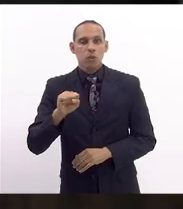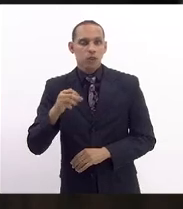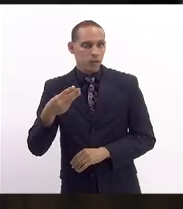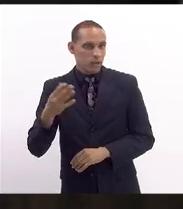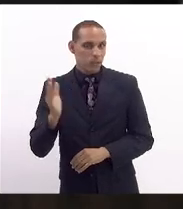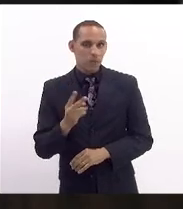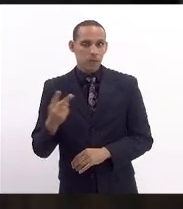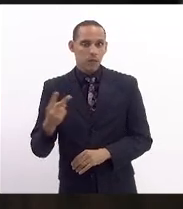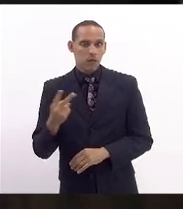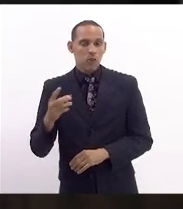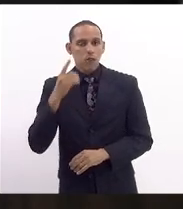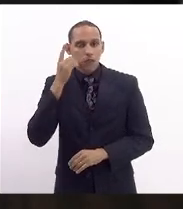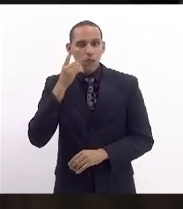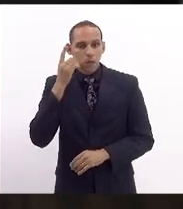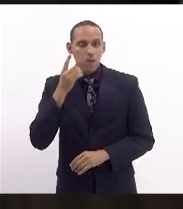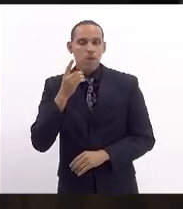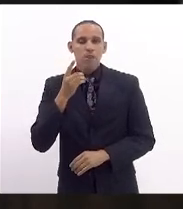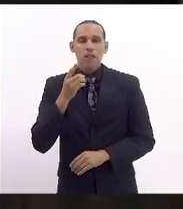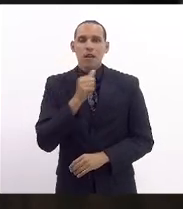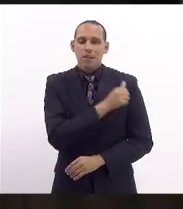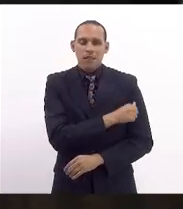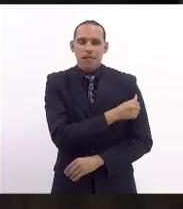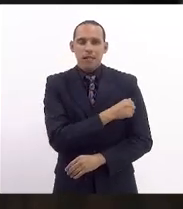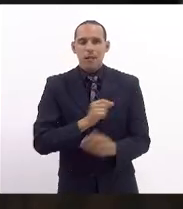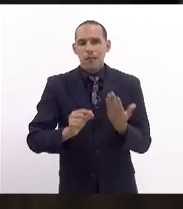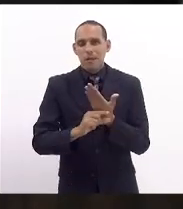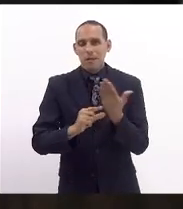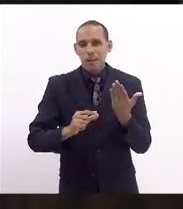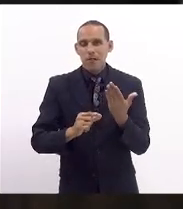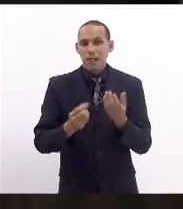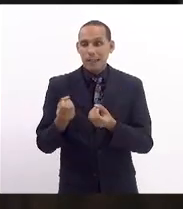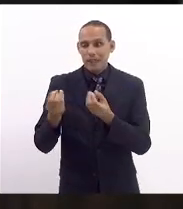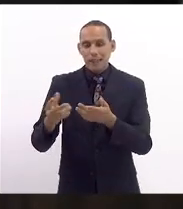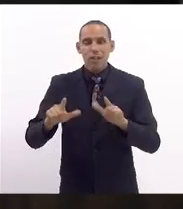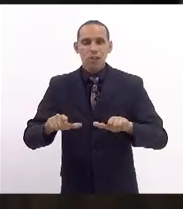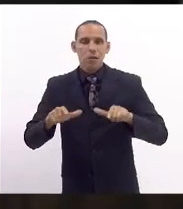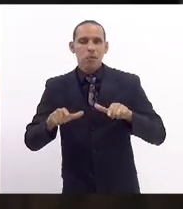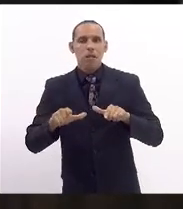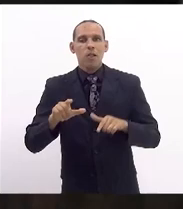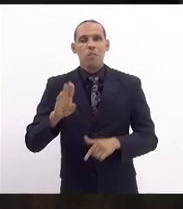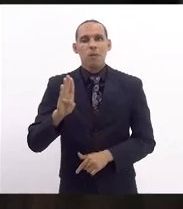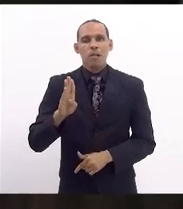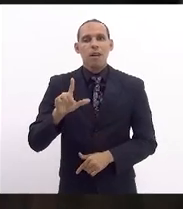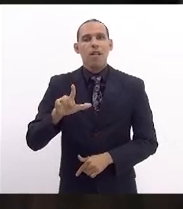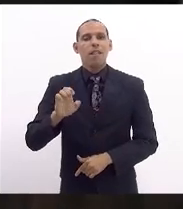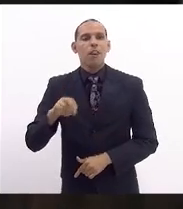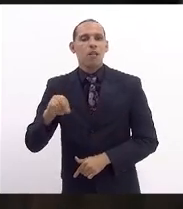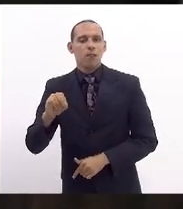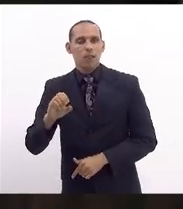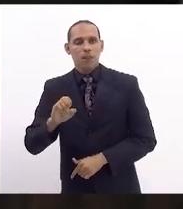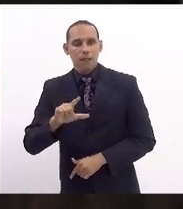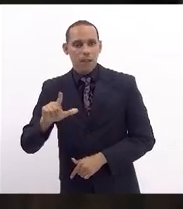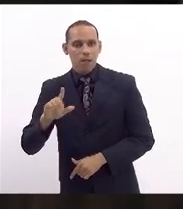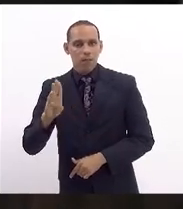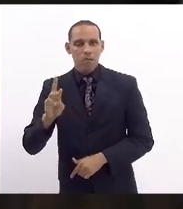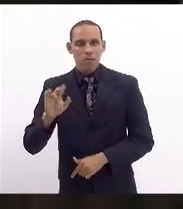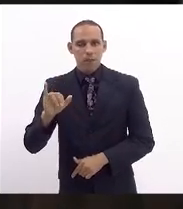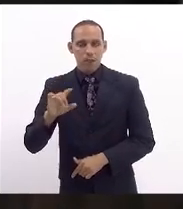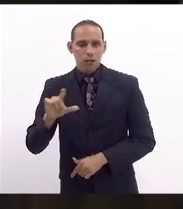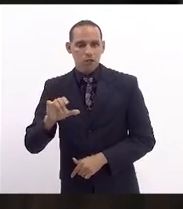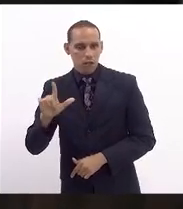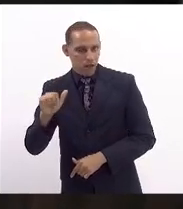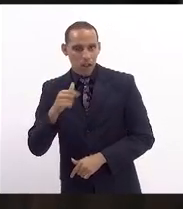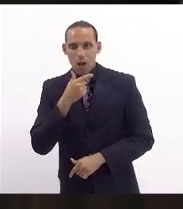22 de autoria da deputada enfermeira Rejane quem concede o diploma Leonel Brizola ao Senhor Márcio Essa é a